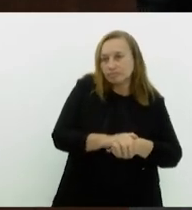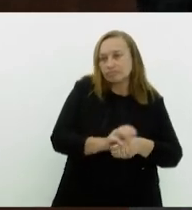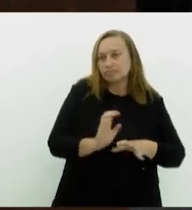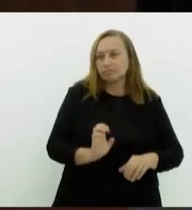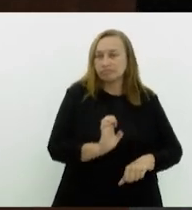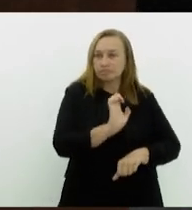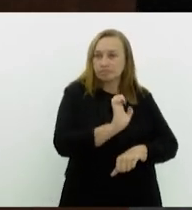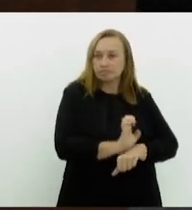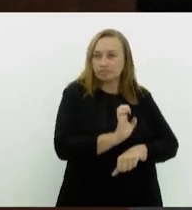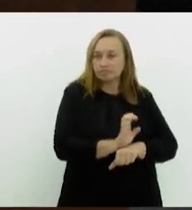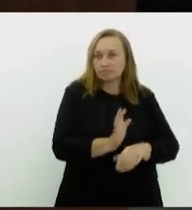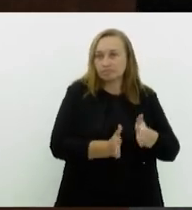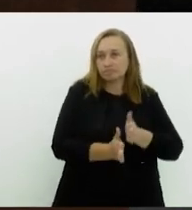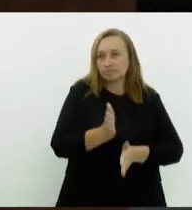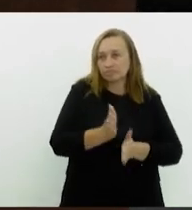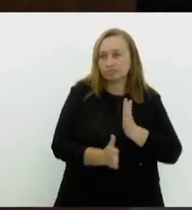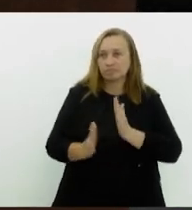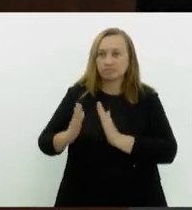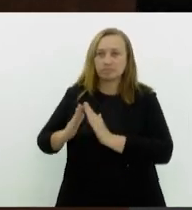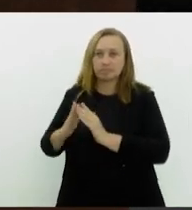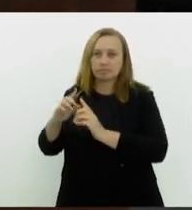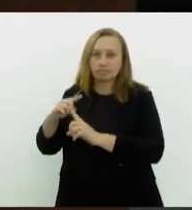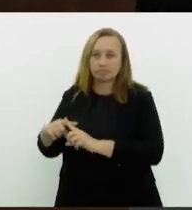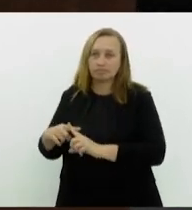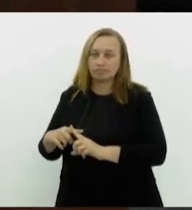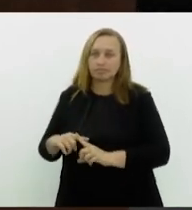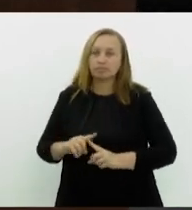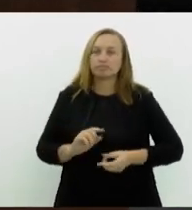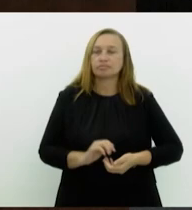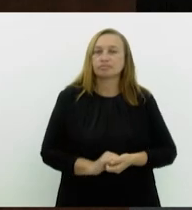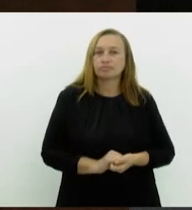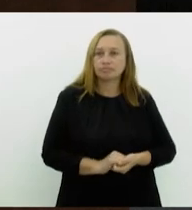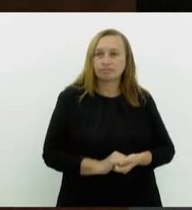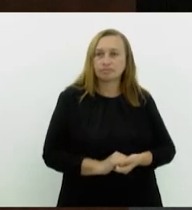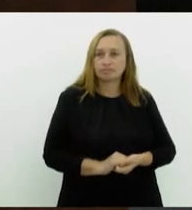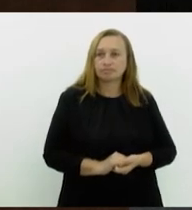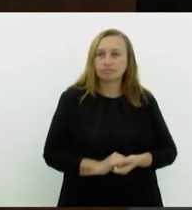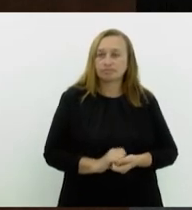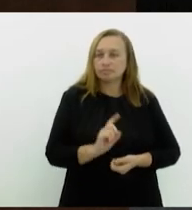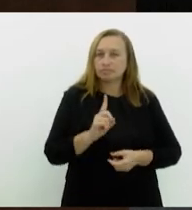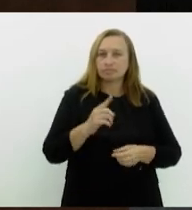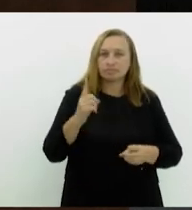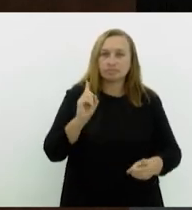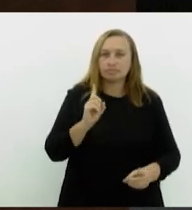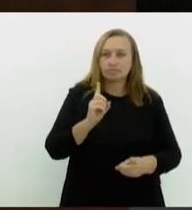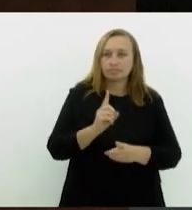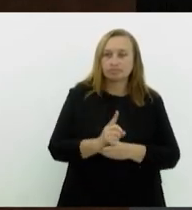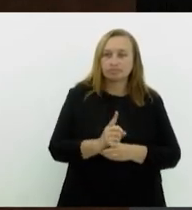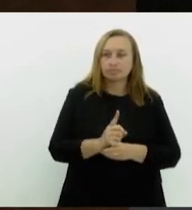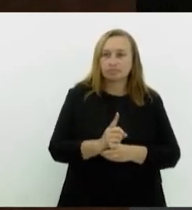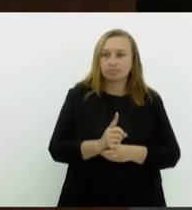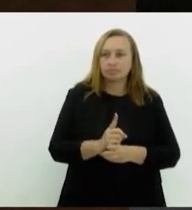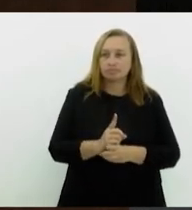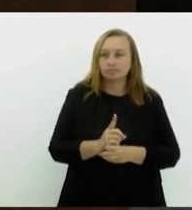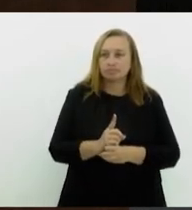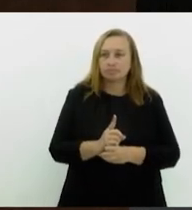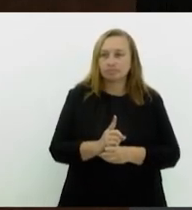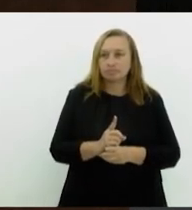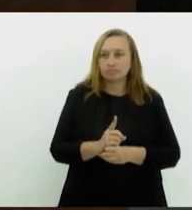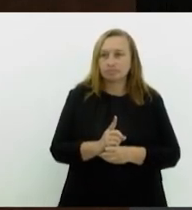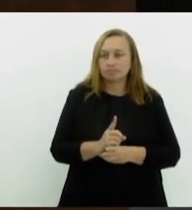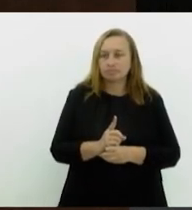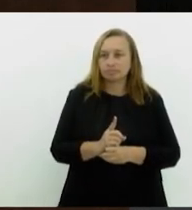se confundia com a igreja. Não apenas ali se encontrava o divino, mas também parte